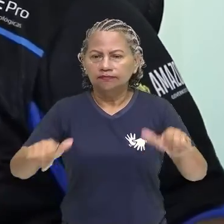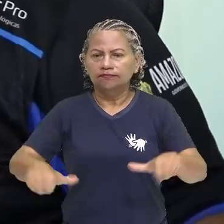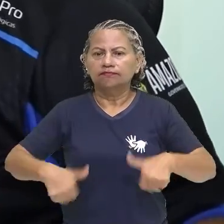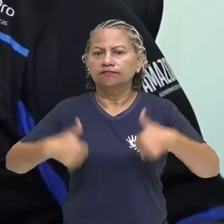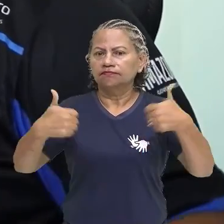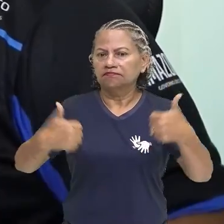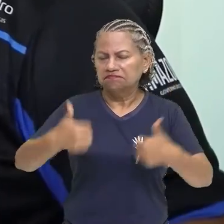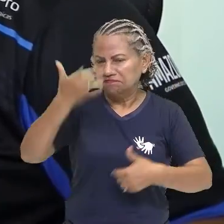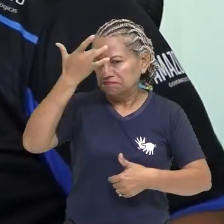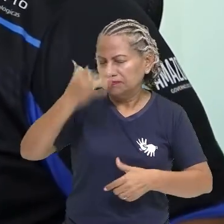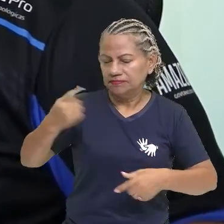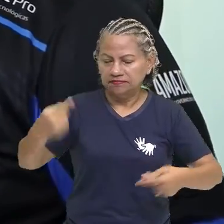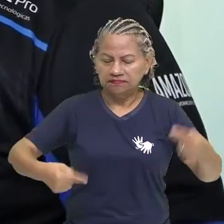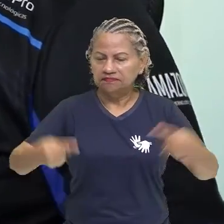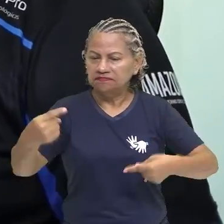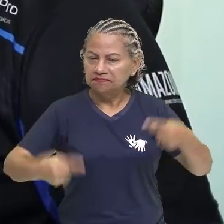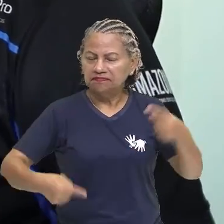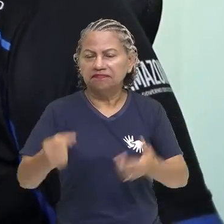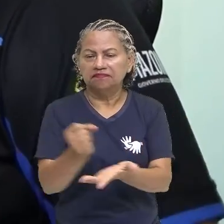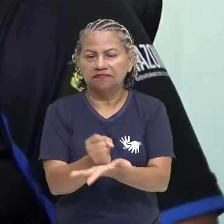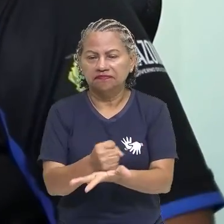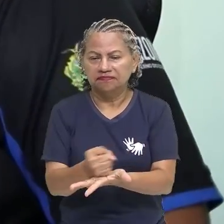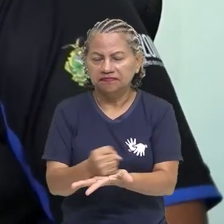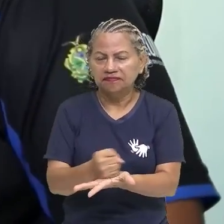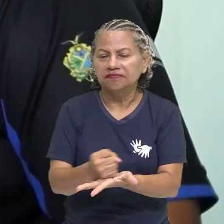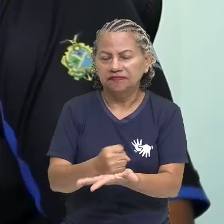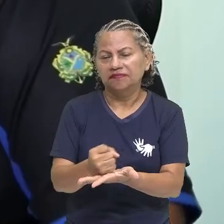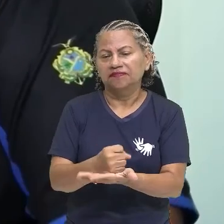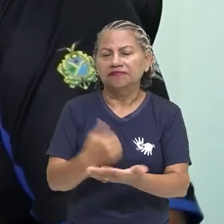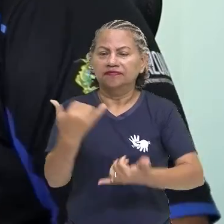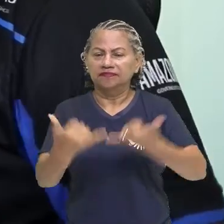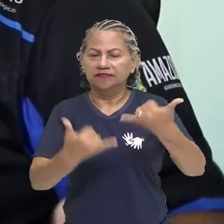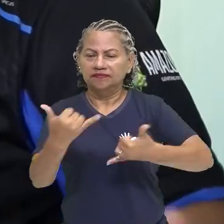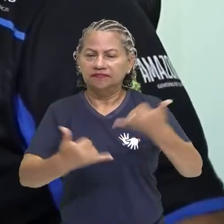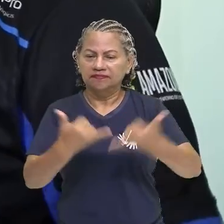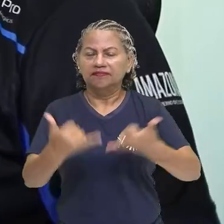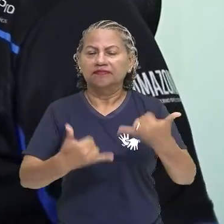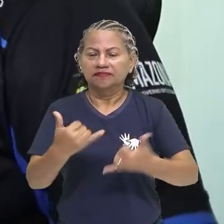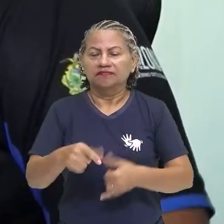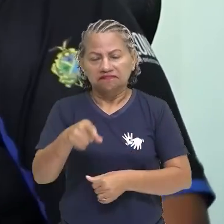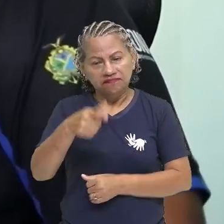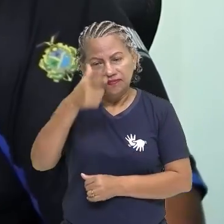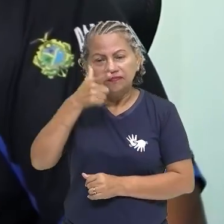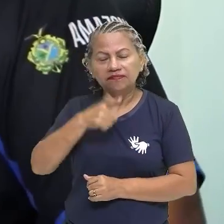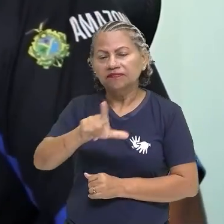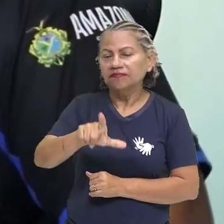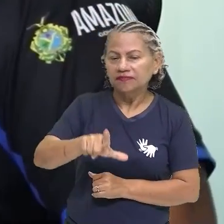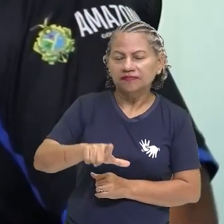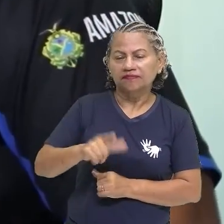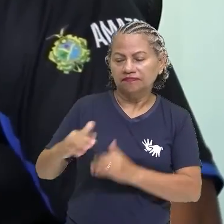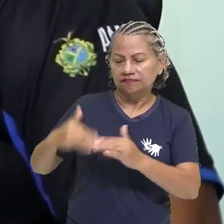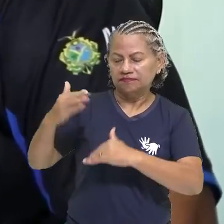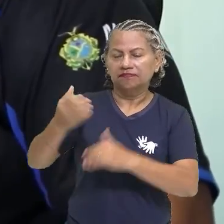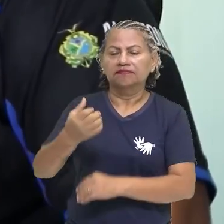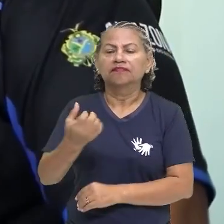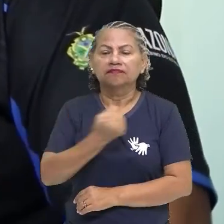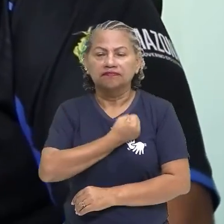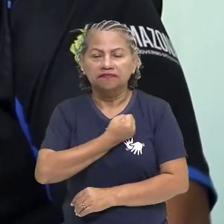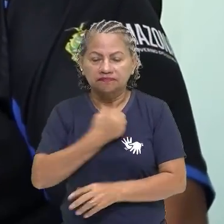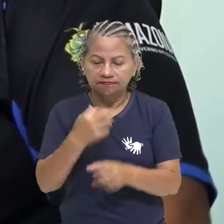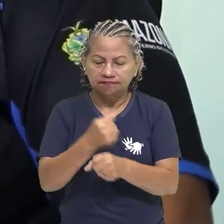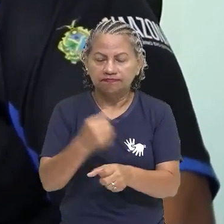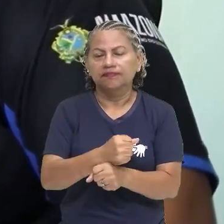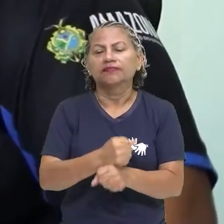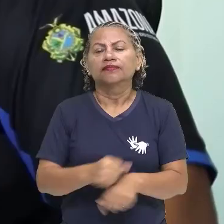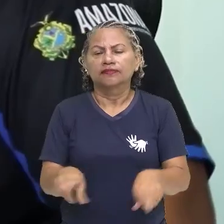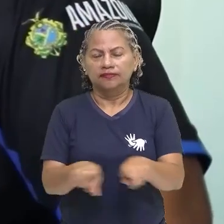Just Dance, por exemplo, que é um jogo do Xbox que você tem que acertar uma grande pontuação ali de dança. E